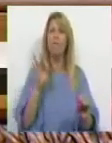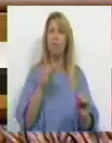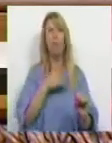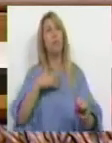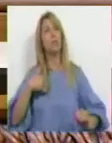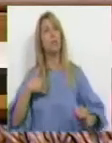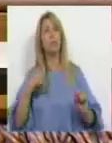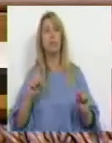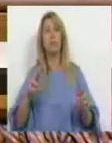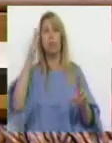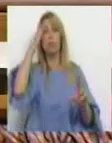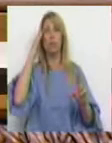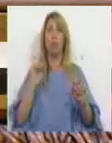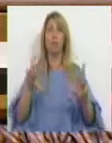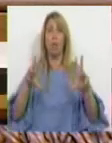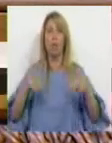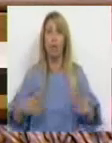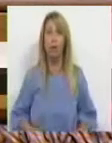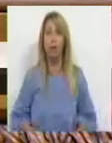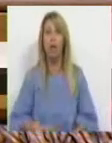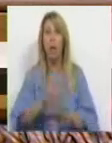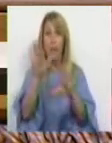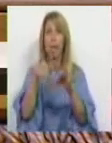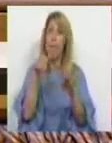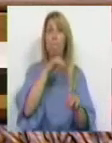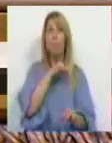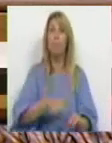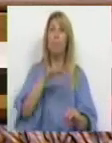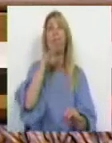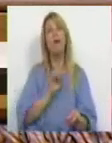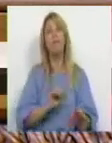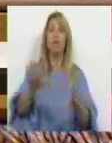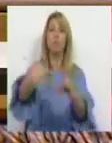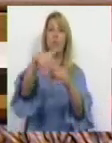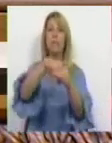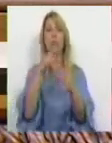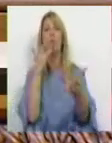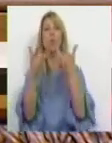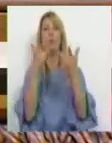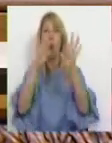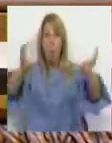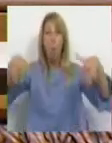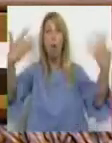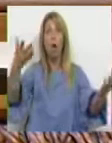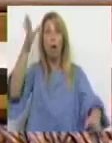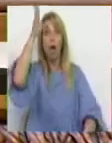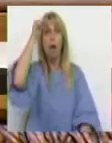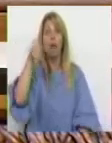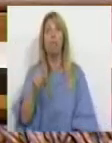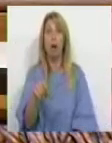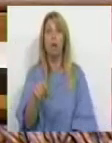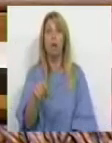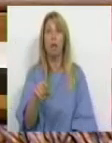saudável permitiria que os seus filhos participassem num espetáculo em que um qualquer animal